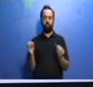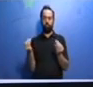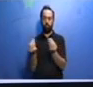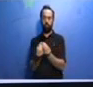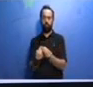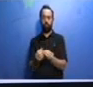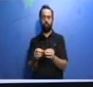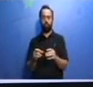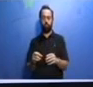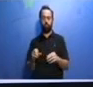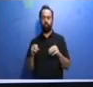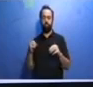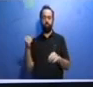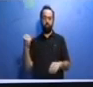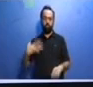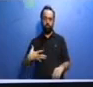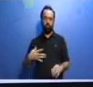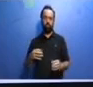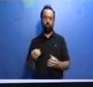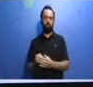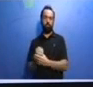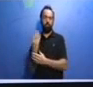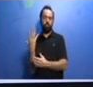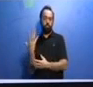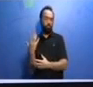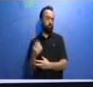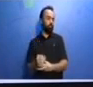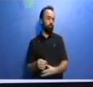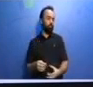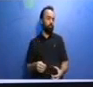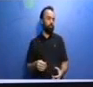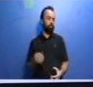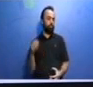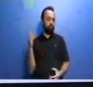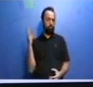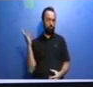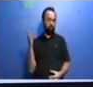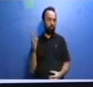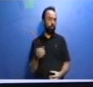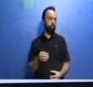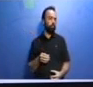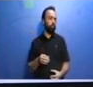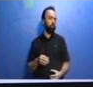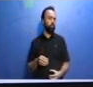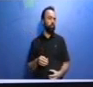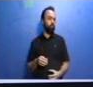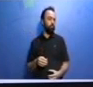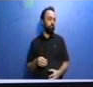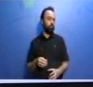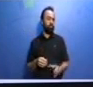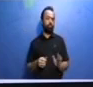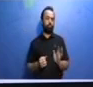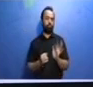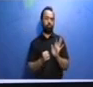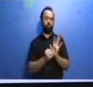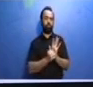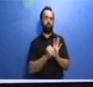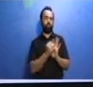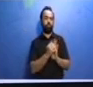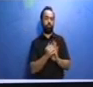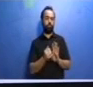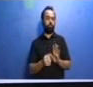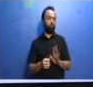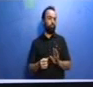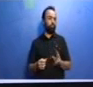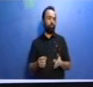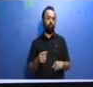diferentes. Nesse outro exemplo, então, ficou como convenção, né, essa representação.